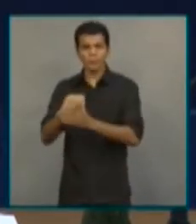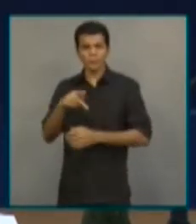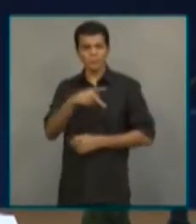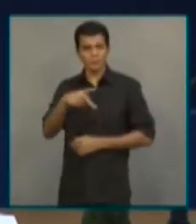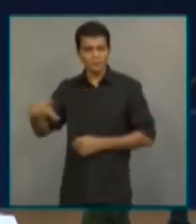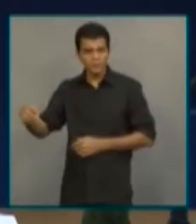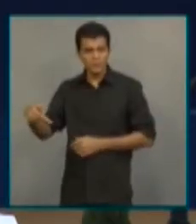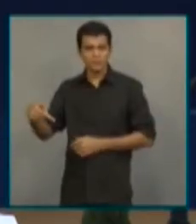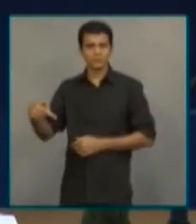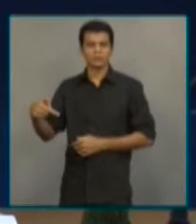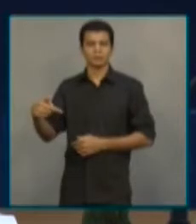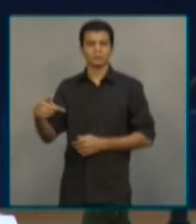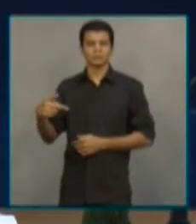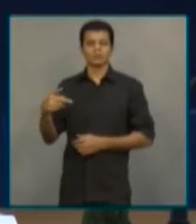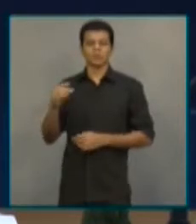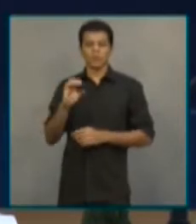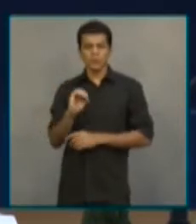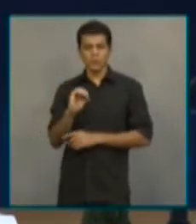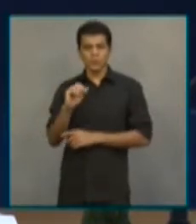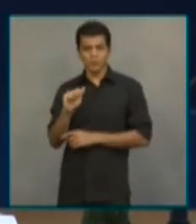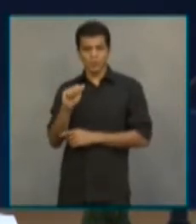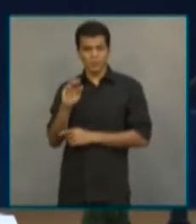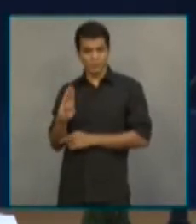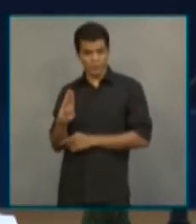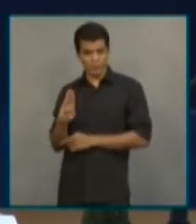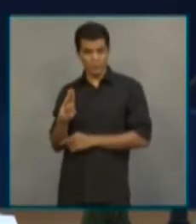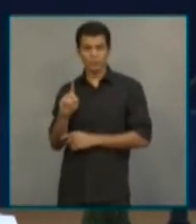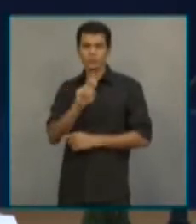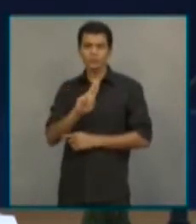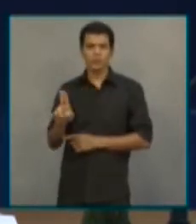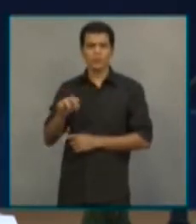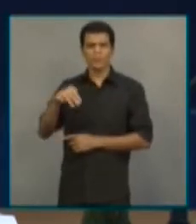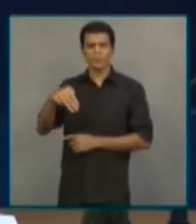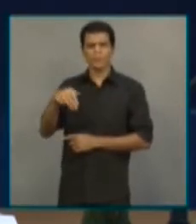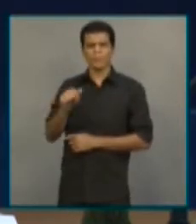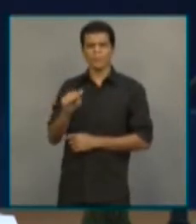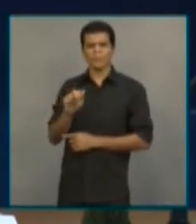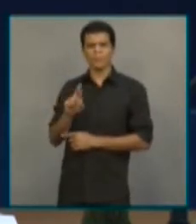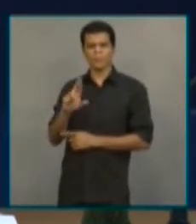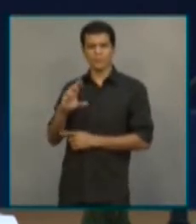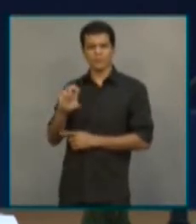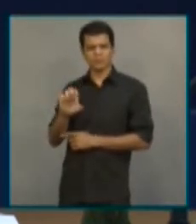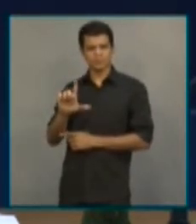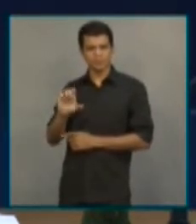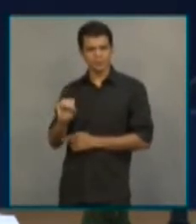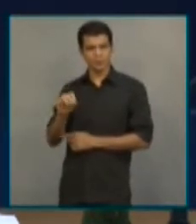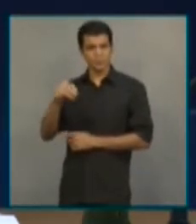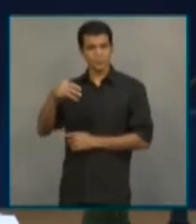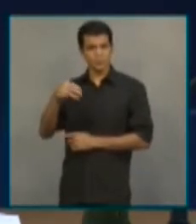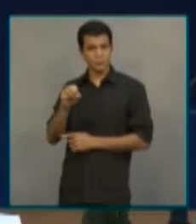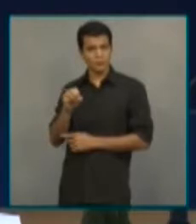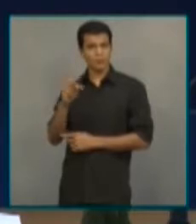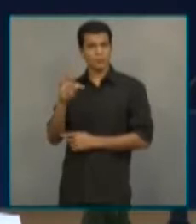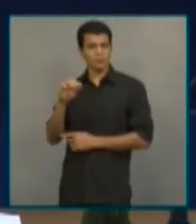Brasil, Marcelo Mota. Cumprimento o presidente da Comissão Eleitoral da OAB, Francisco